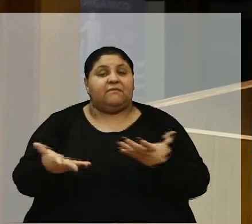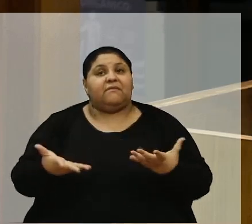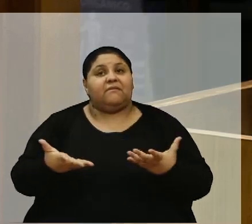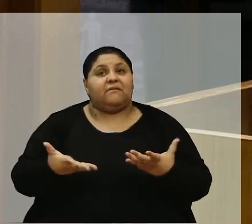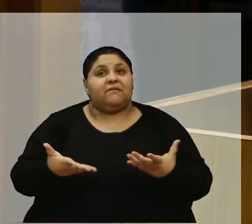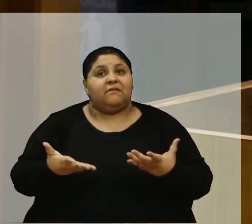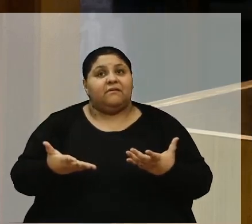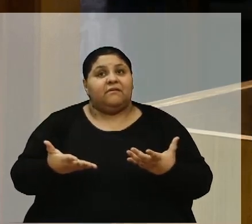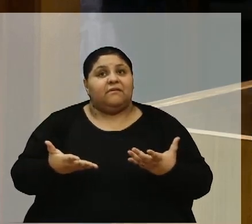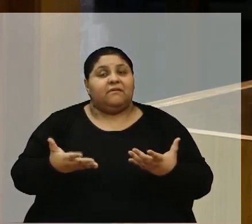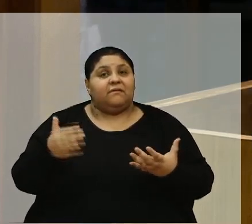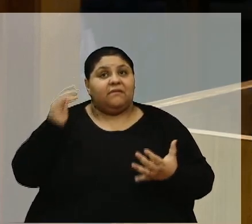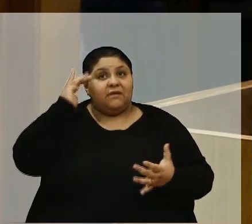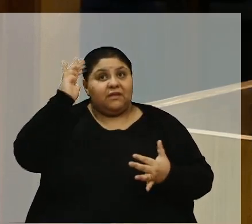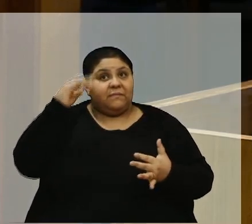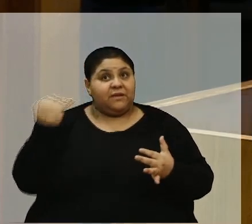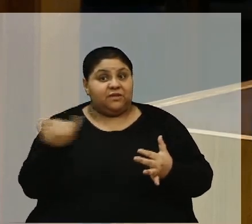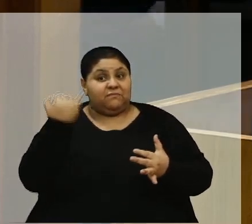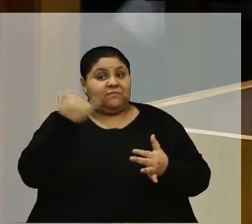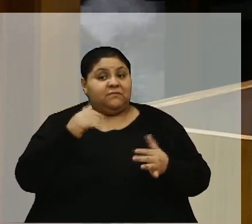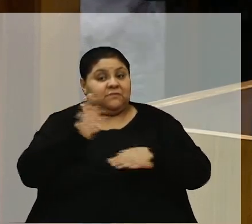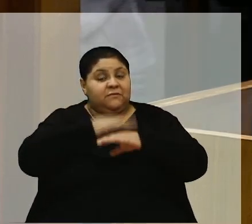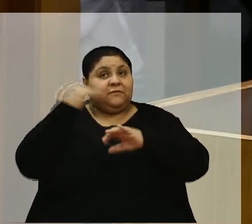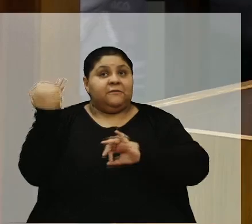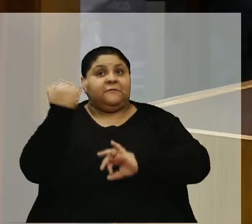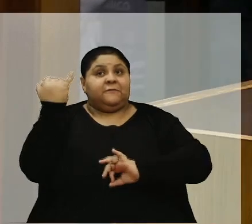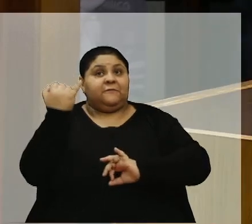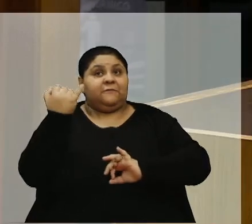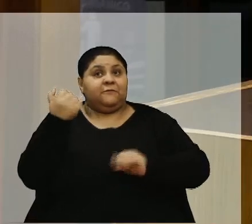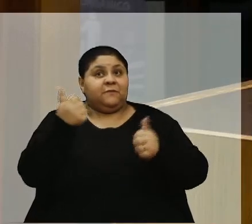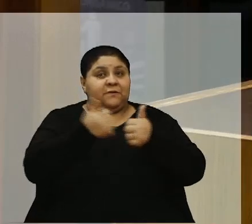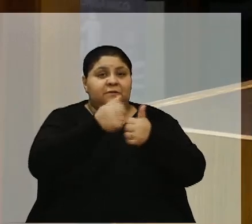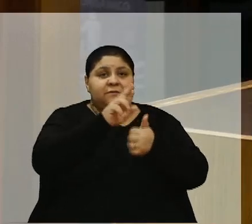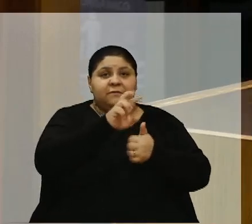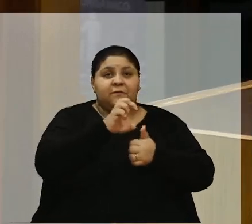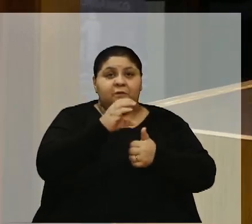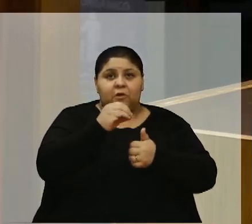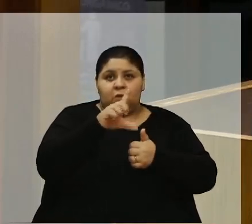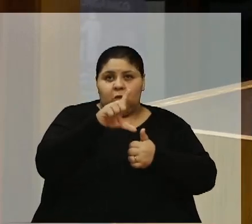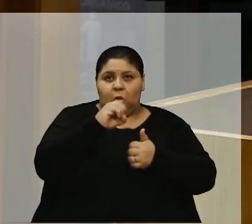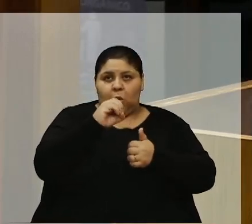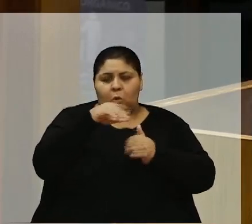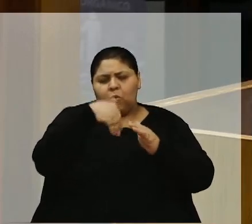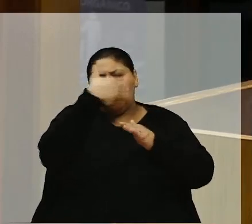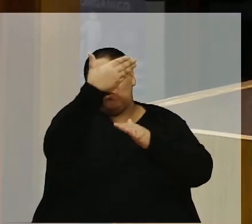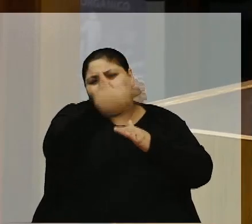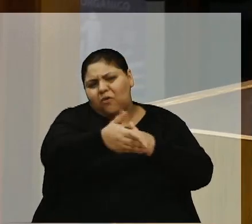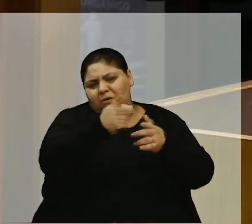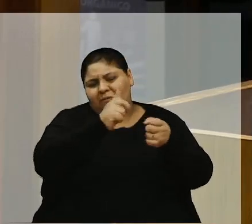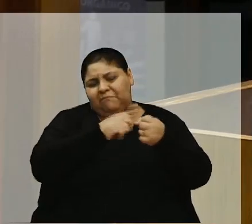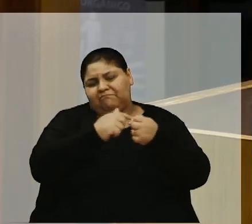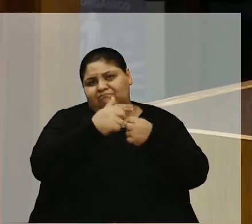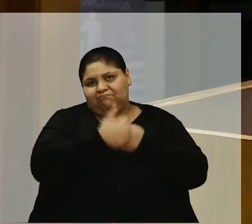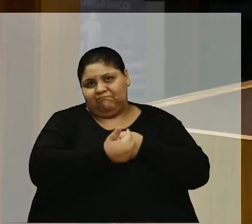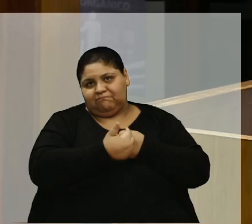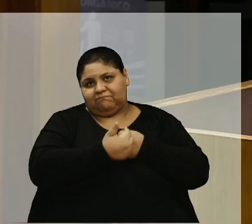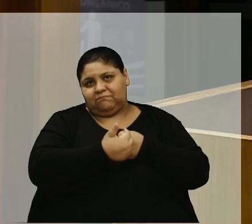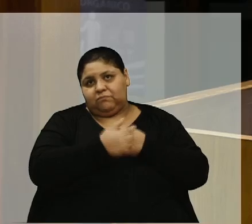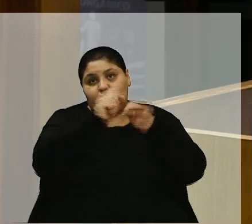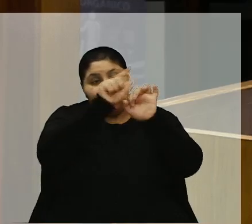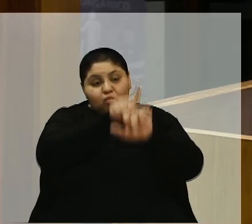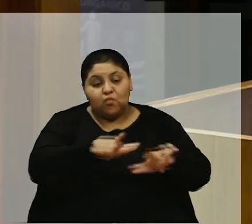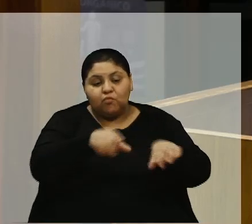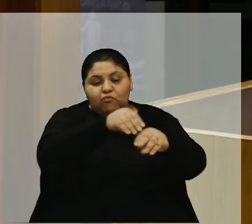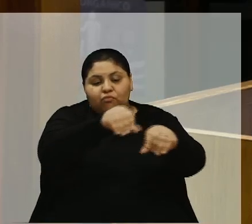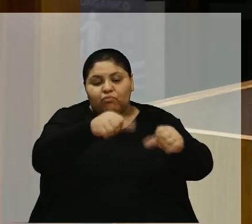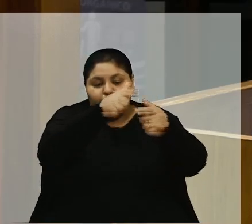para intervenções mais importantes. E lá no Reolon, do outro lado da cidade, é que o assoreamento do